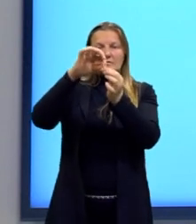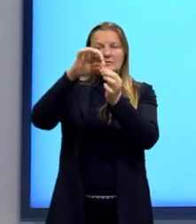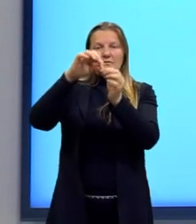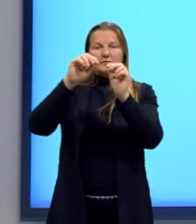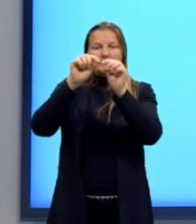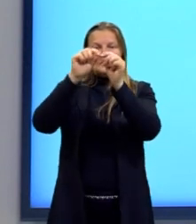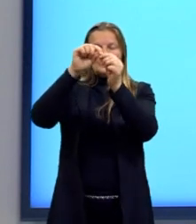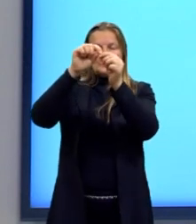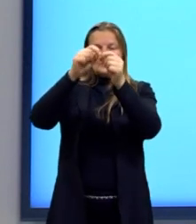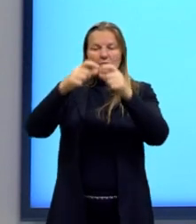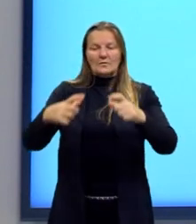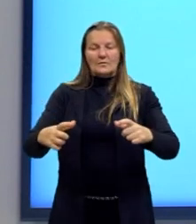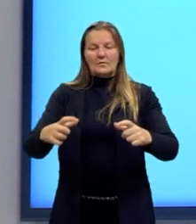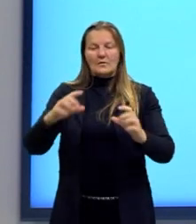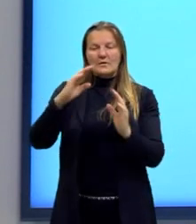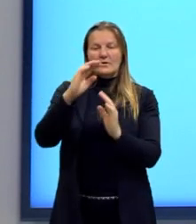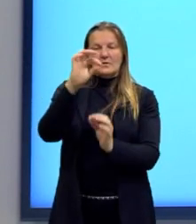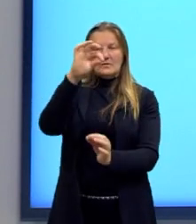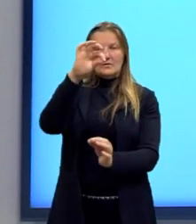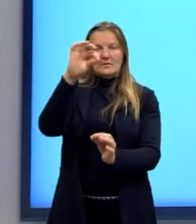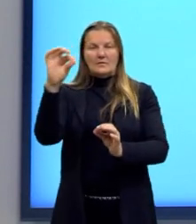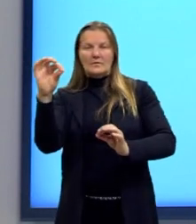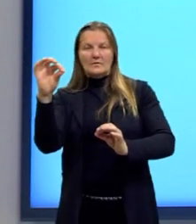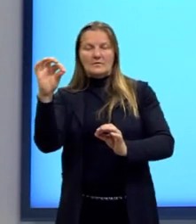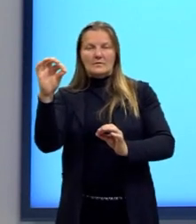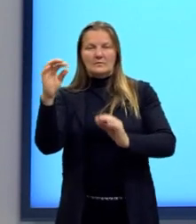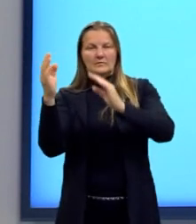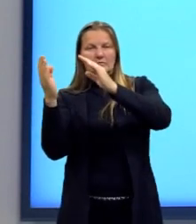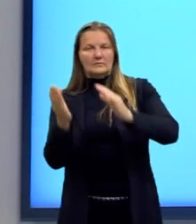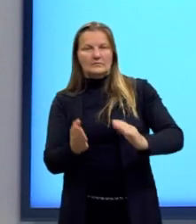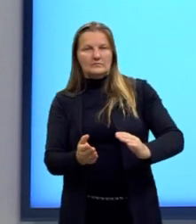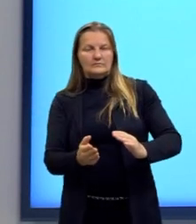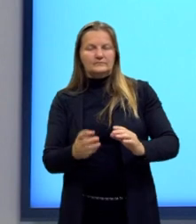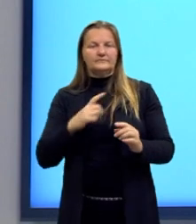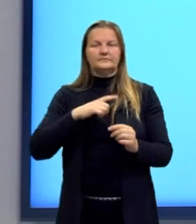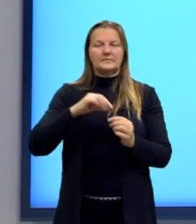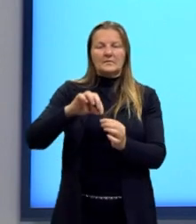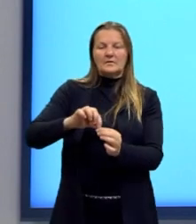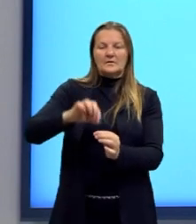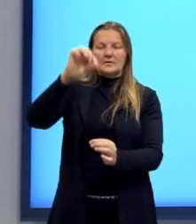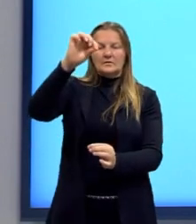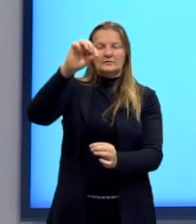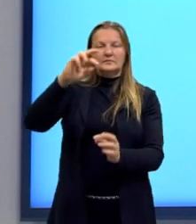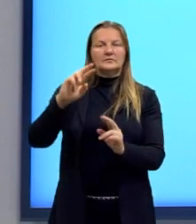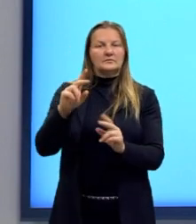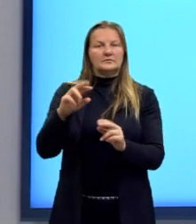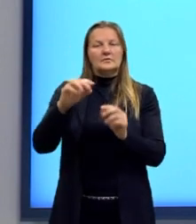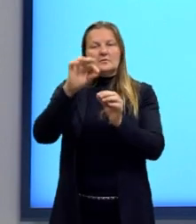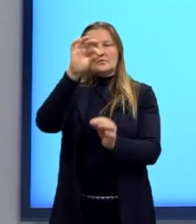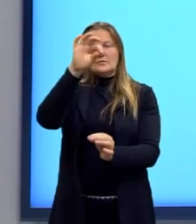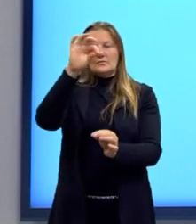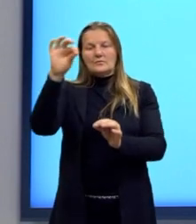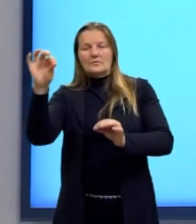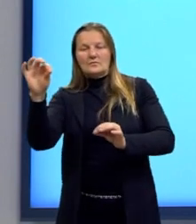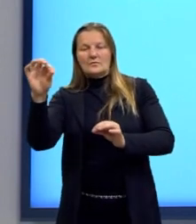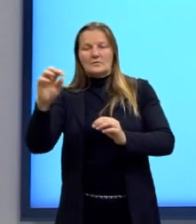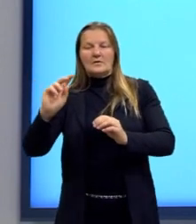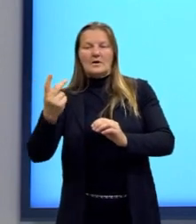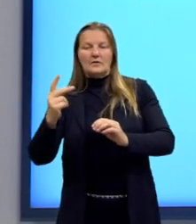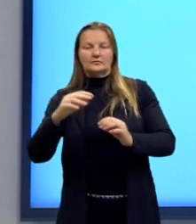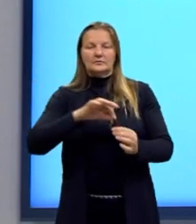e o cone reto é que não cone reto a altura seria a própria medida ali do eixo central e não abrir com a gente